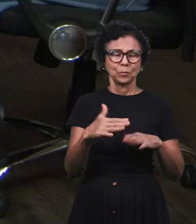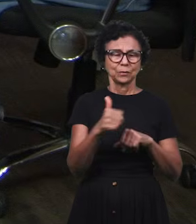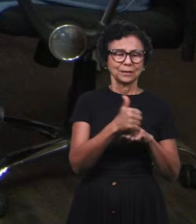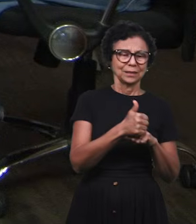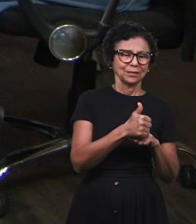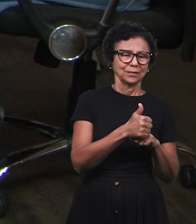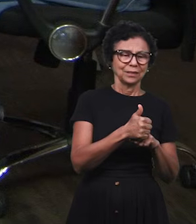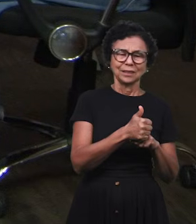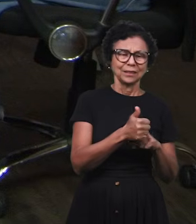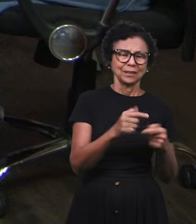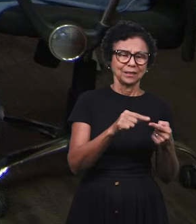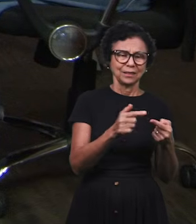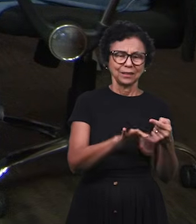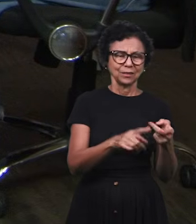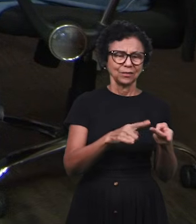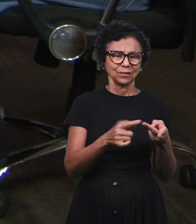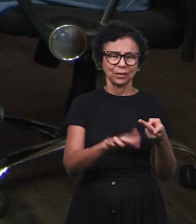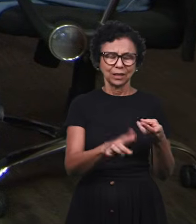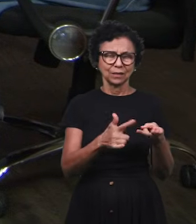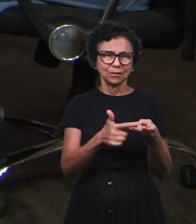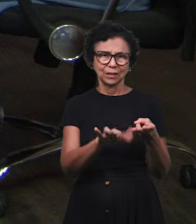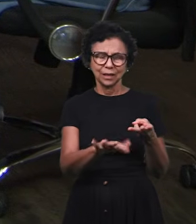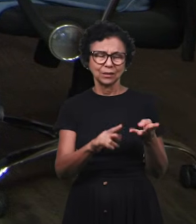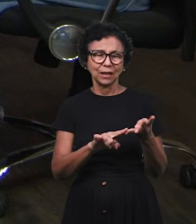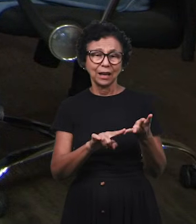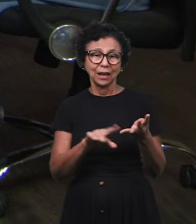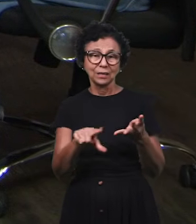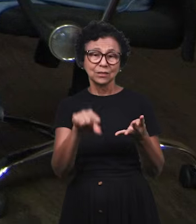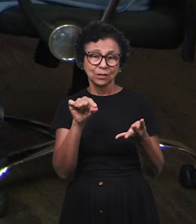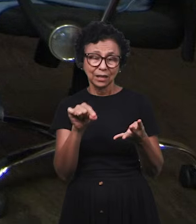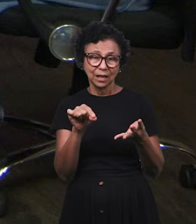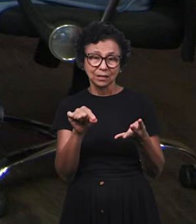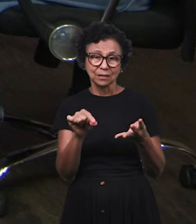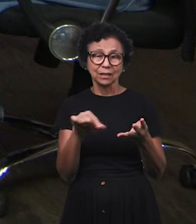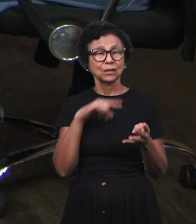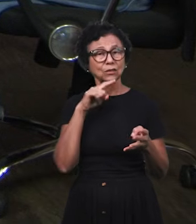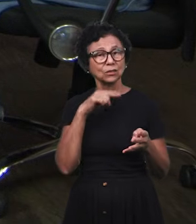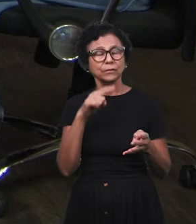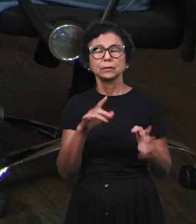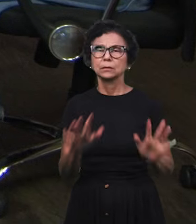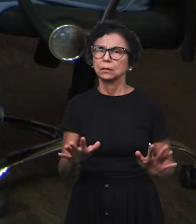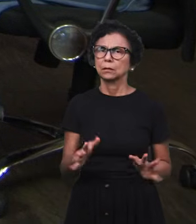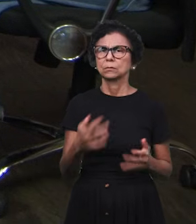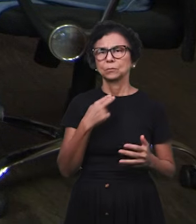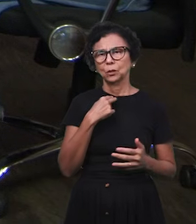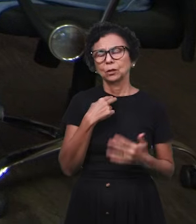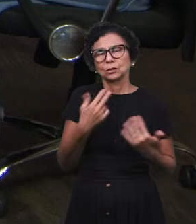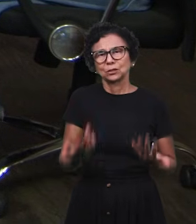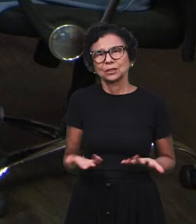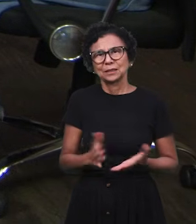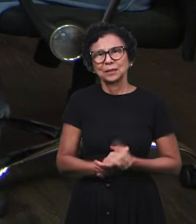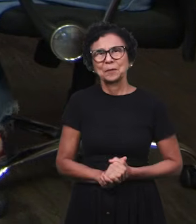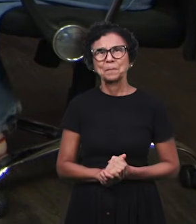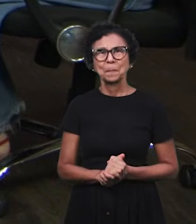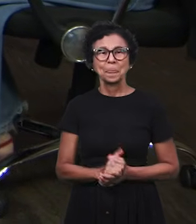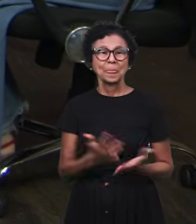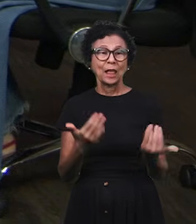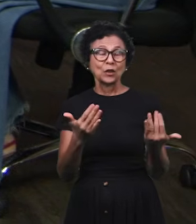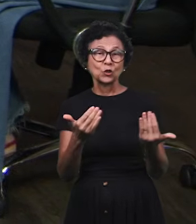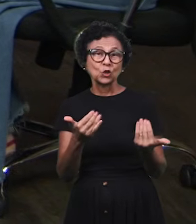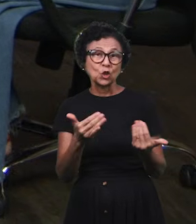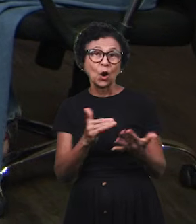de imediato, né? Comecei a trabalhar agora e já quero dinheiro. Calma, vamos primeiro consolidar que o dinheiro ele